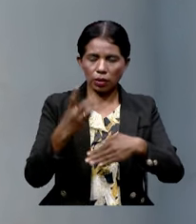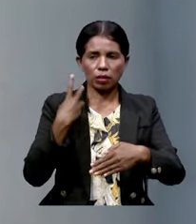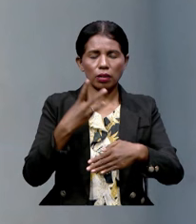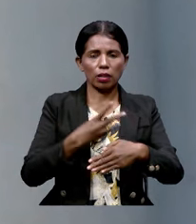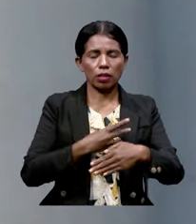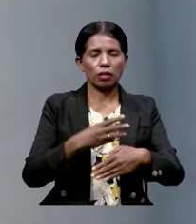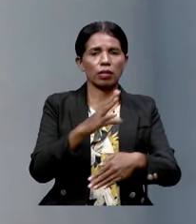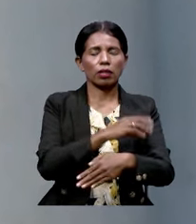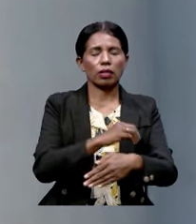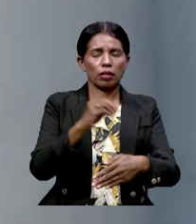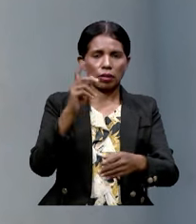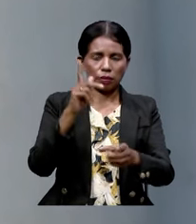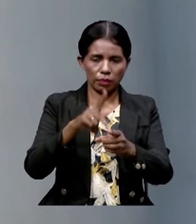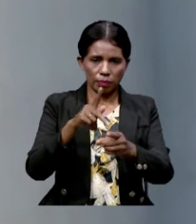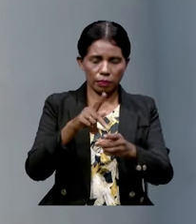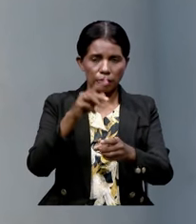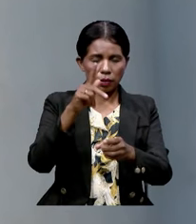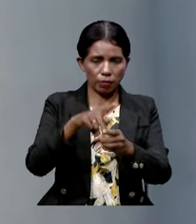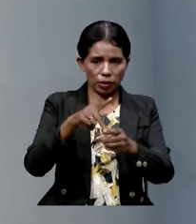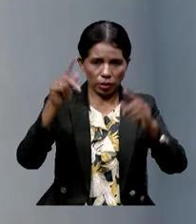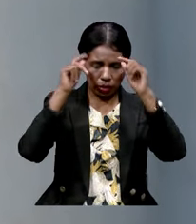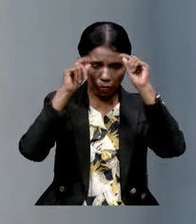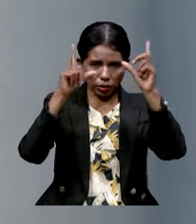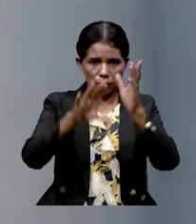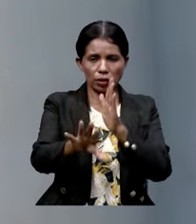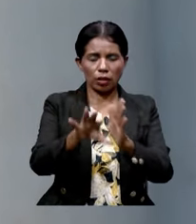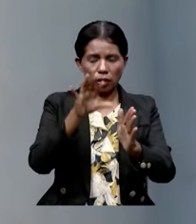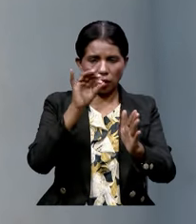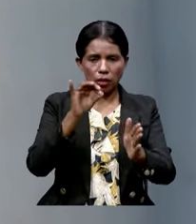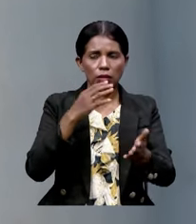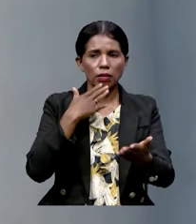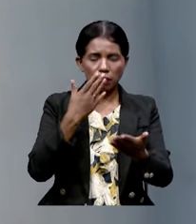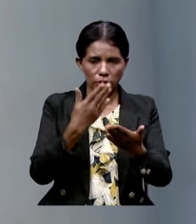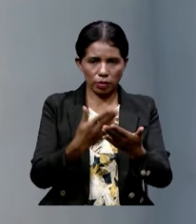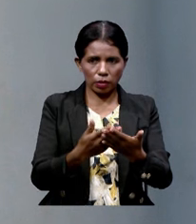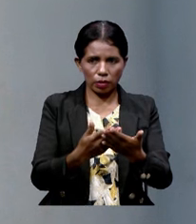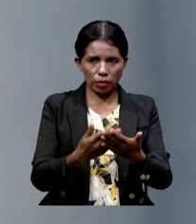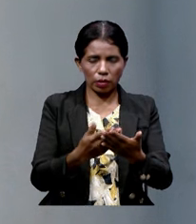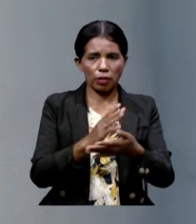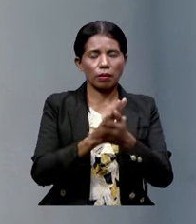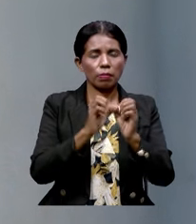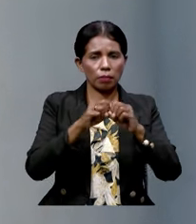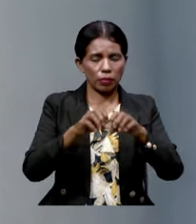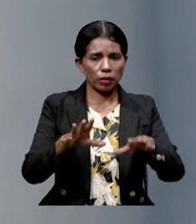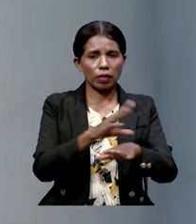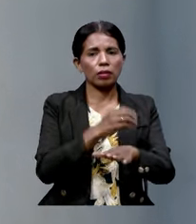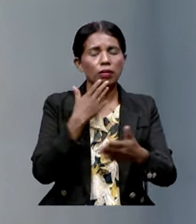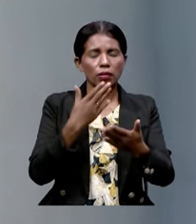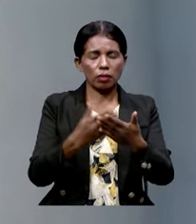setor mineral metálico, Timor-Leste reta benção no reserva